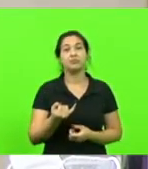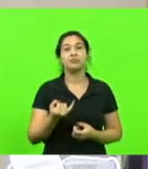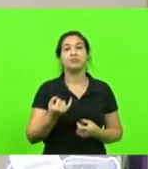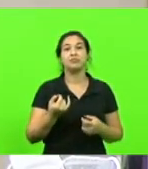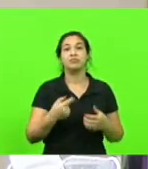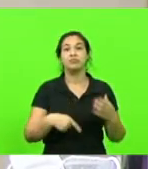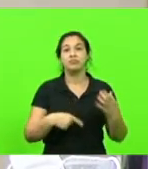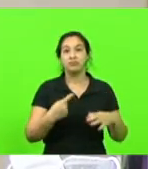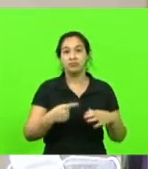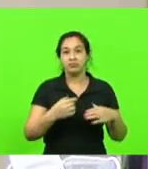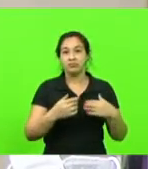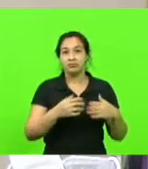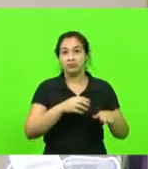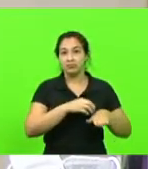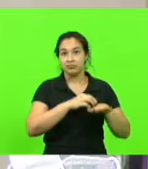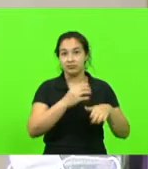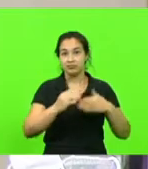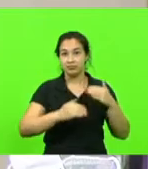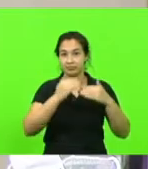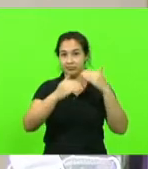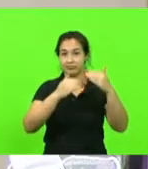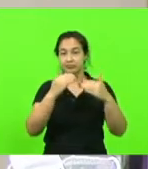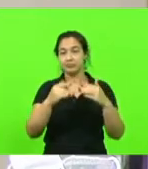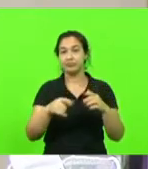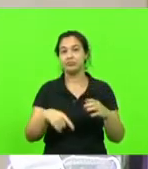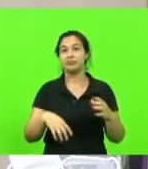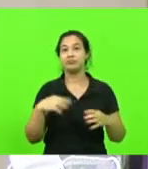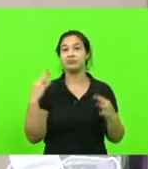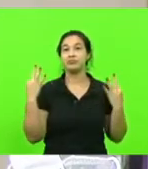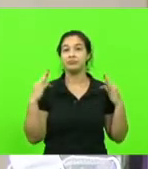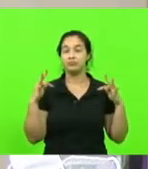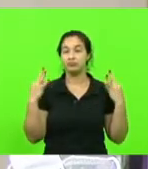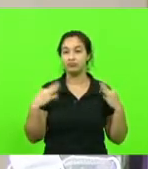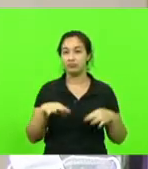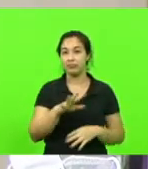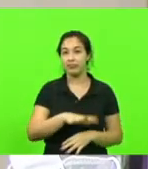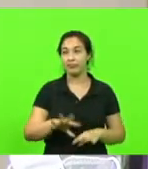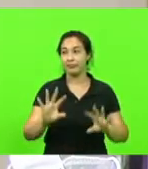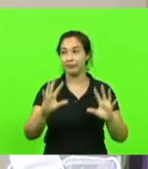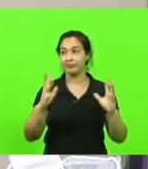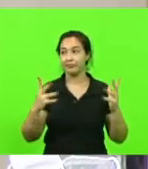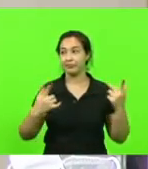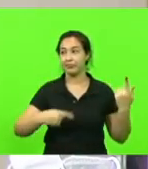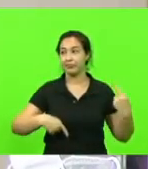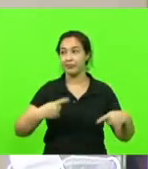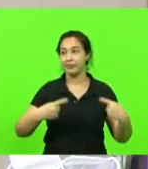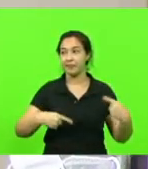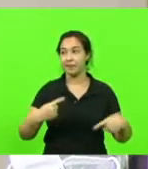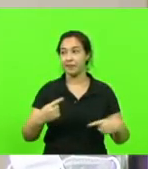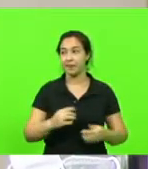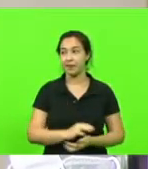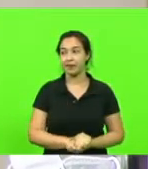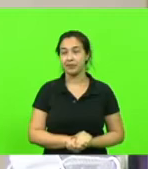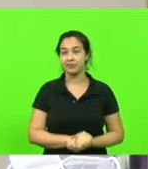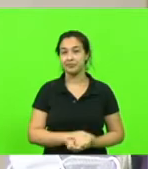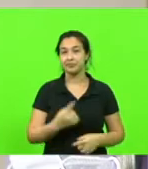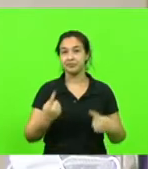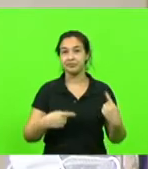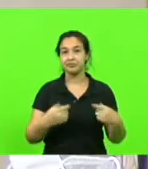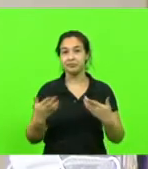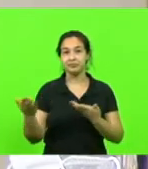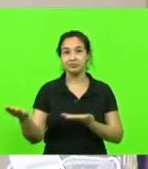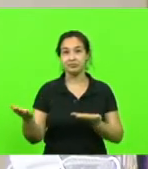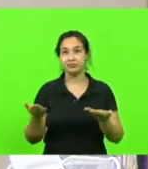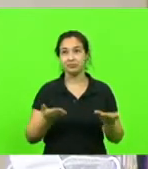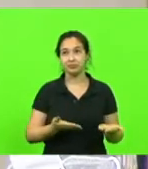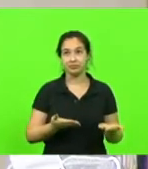Transportes e Desenvolvimento Urbano e Comissão de Turismo e Meio Ambiente. Em discussão. Para discutir, com a palavra o autor da